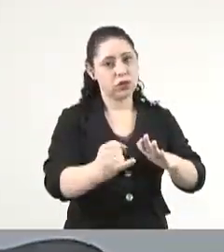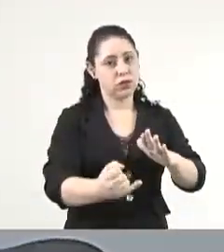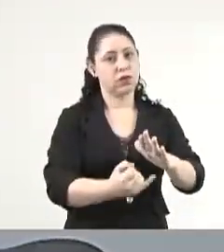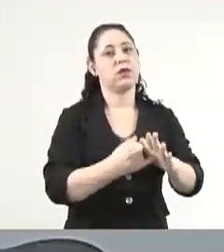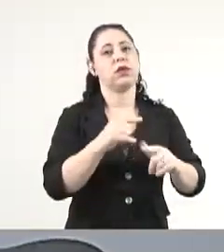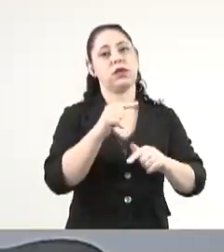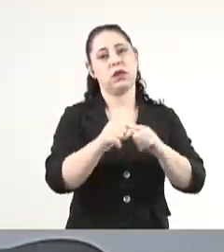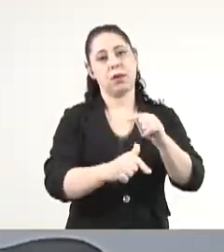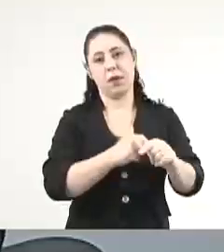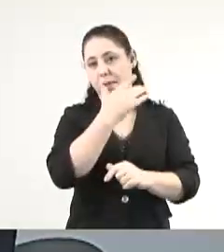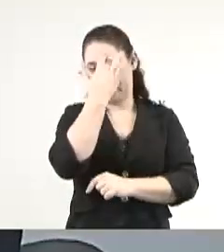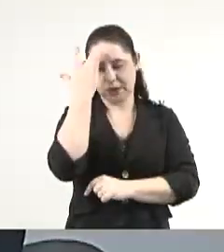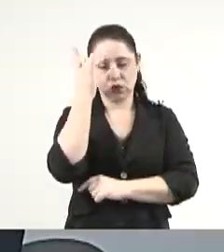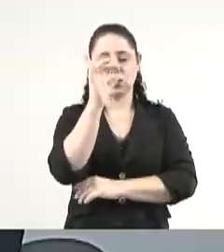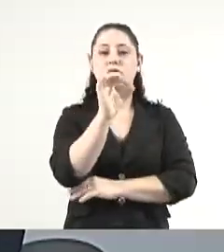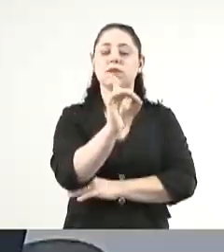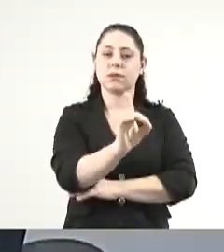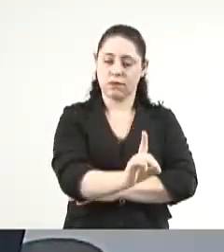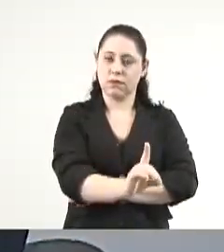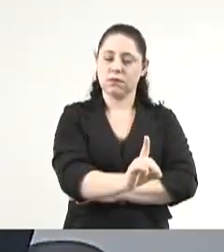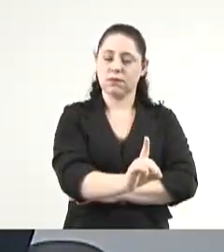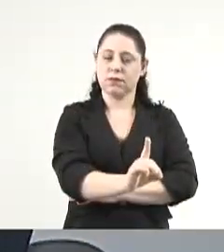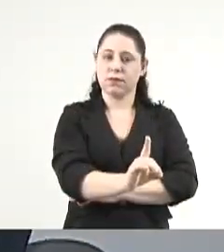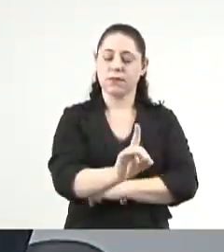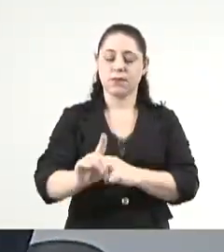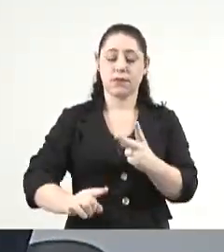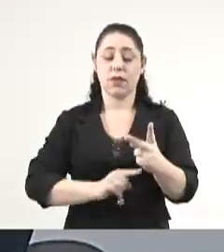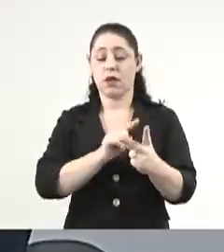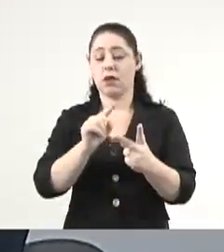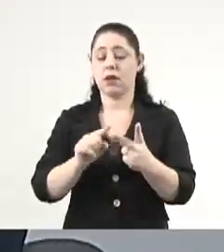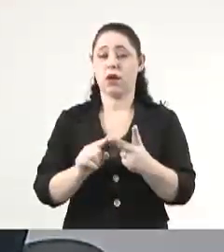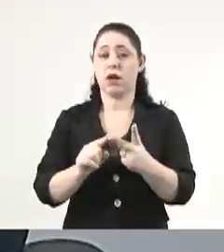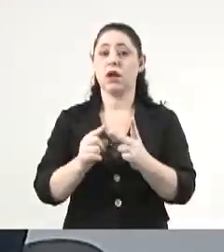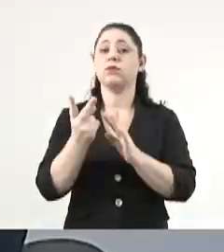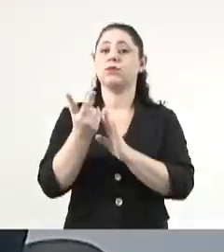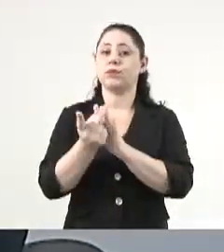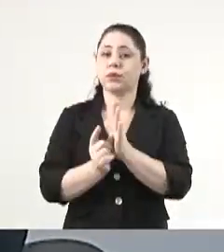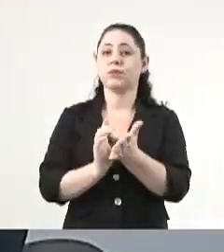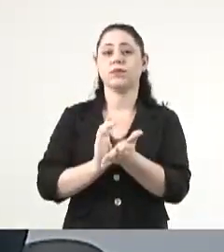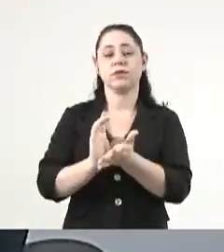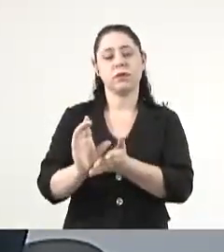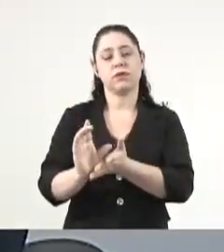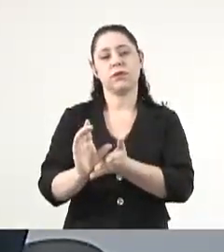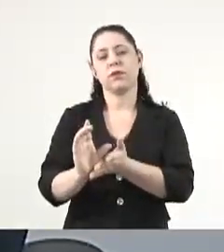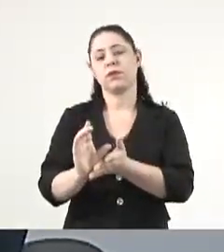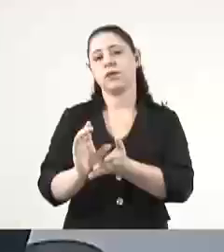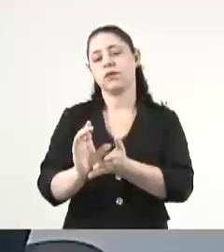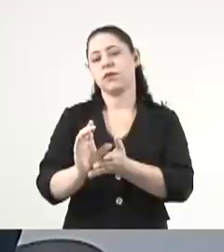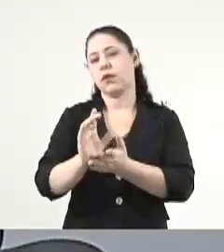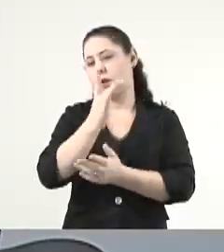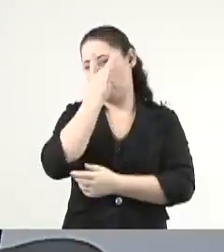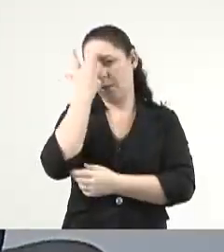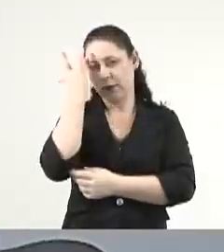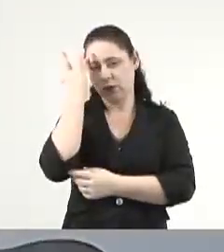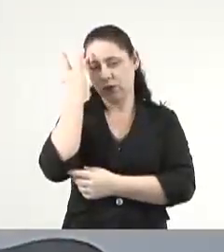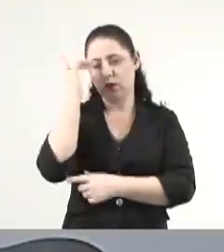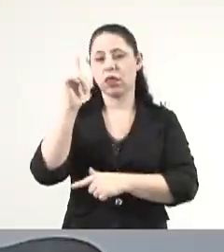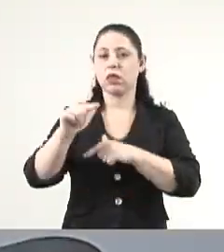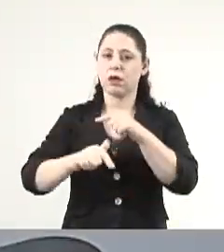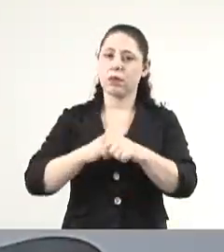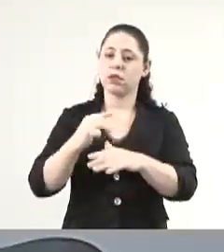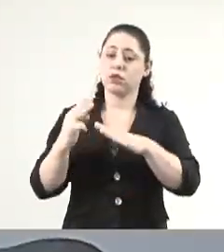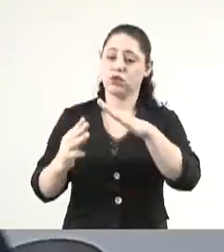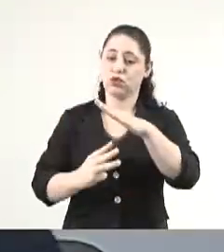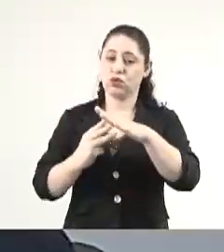que trabalham com pessoas portadoras de deficiência, são destinadas às pessoas que trabalham no terceiro